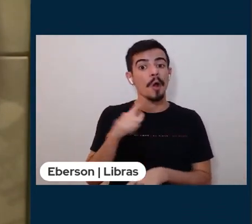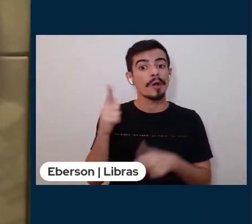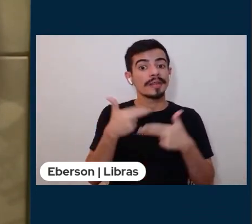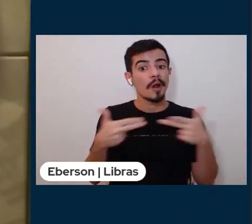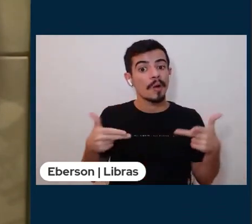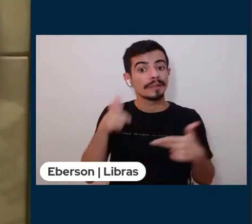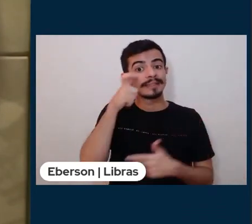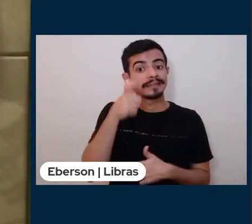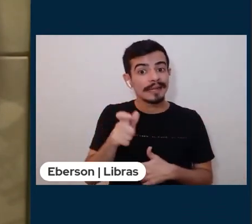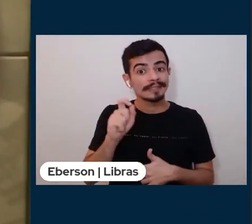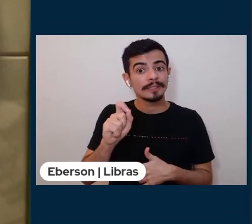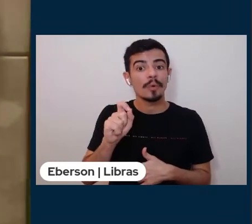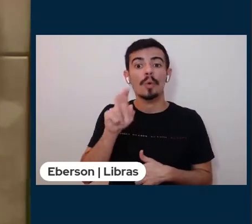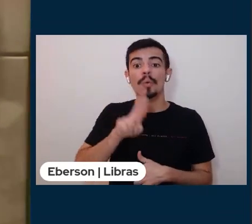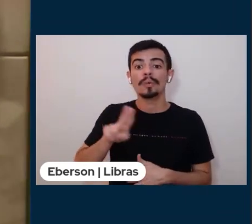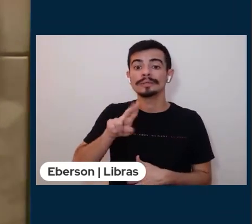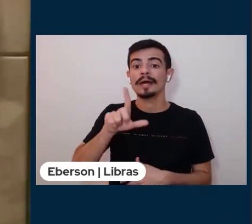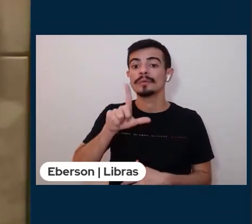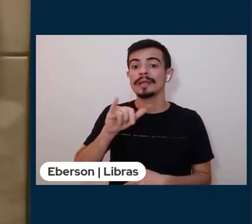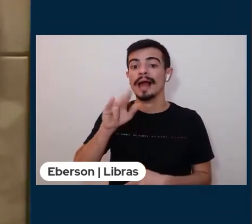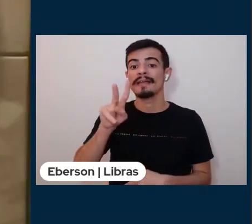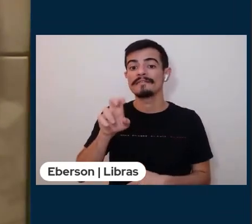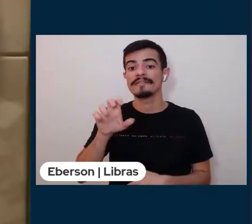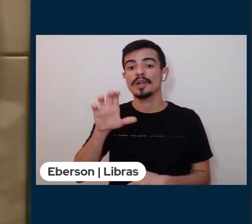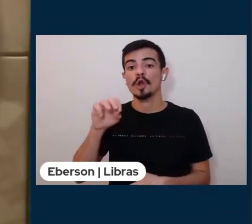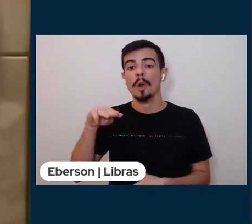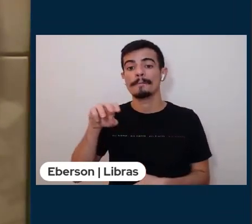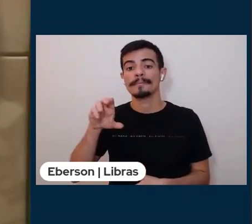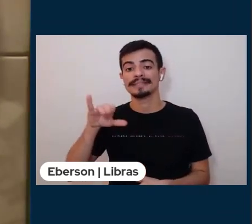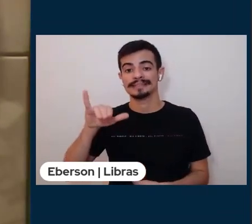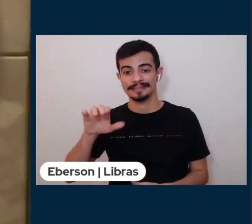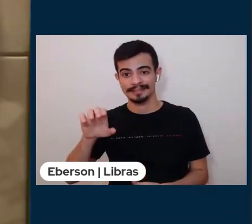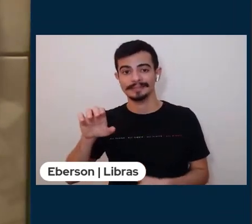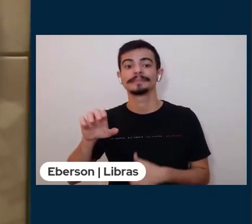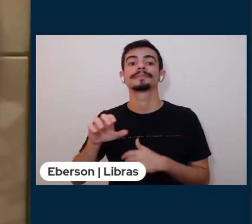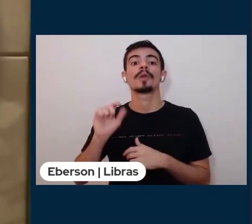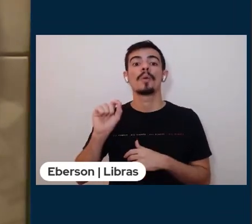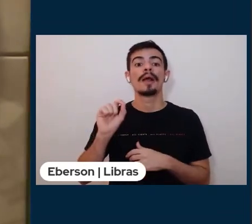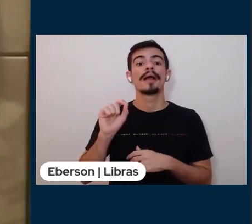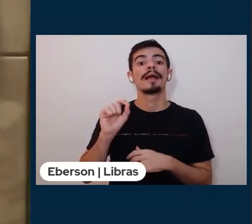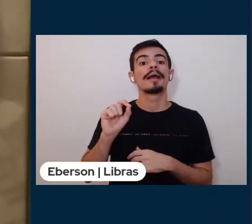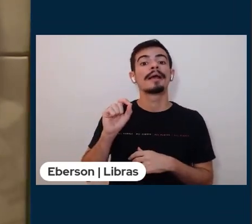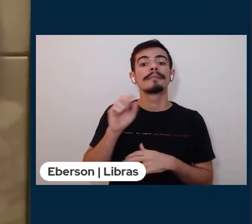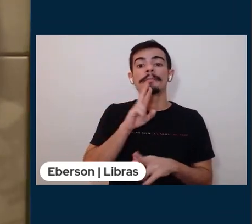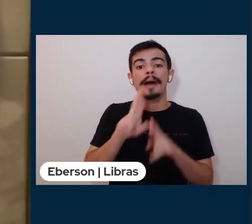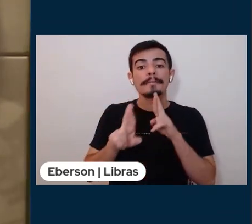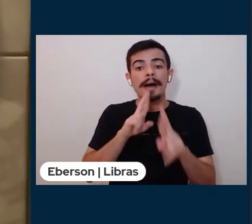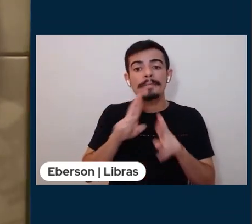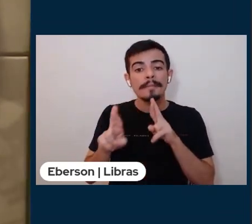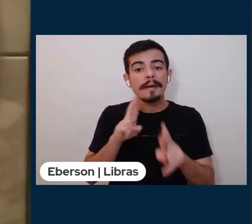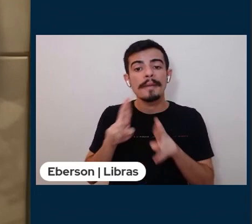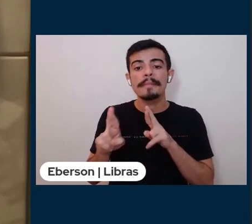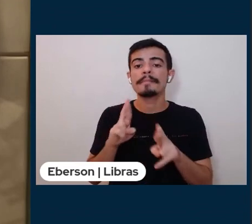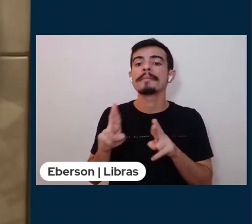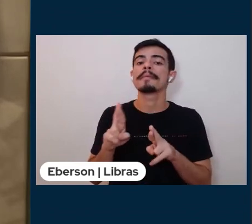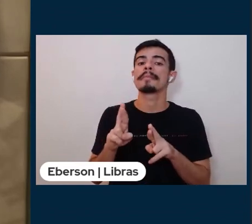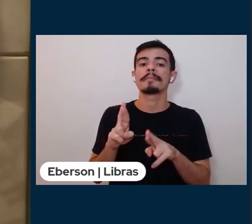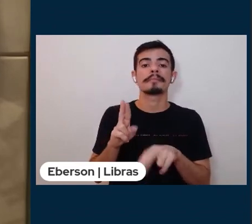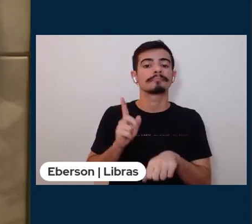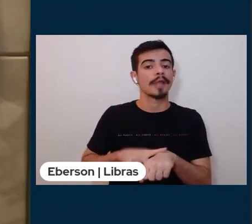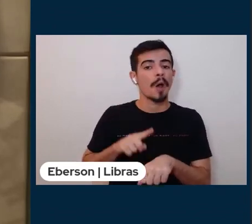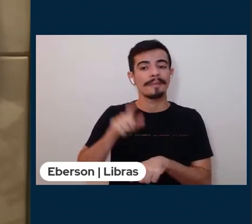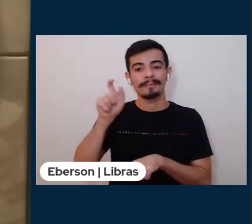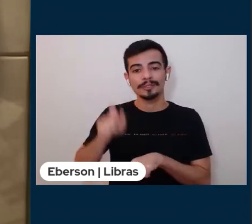usado em live covers os digital Rio uma explicando os produtos respondendo as perguntas Live Então as perguntas as pessoas